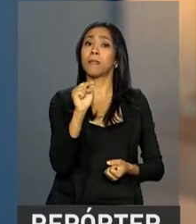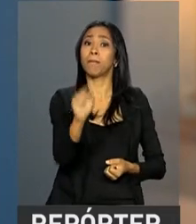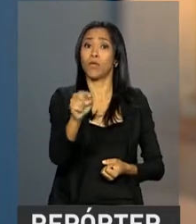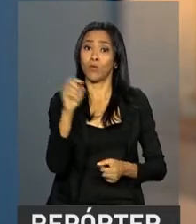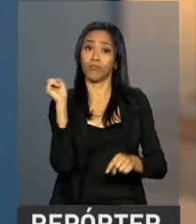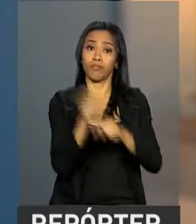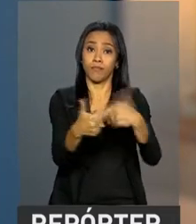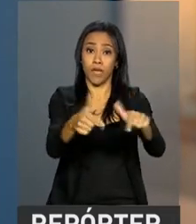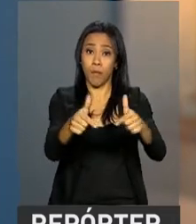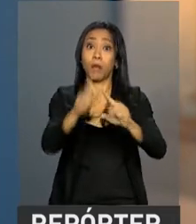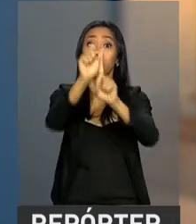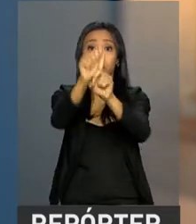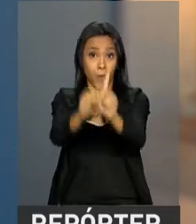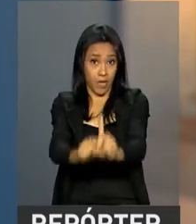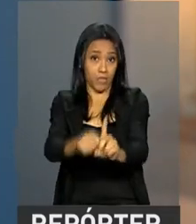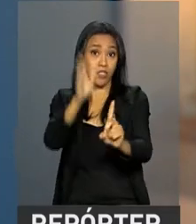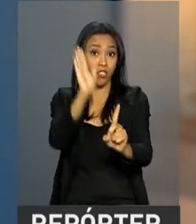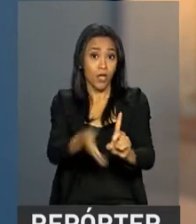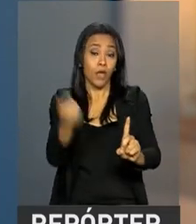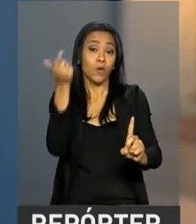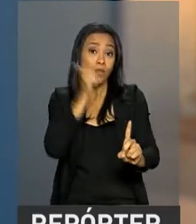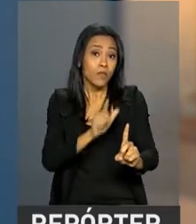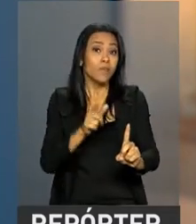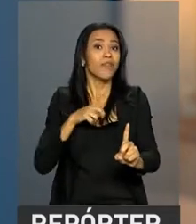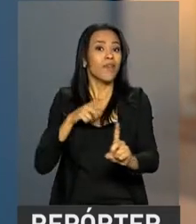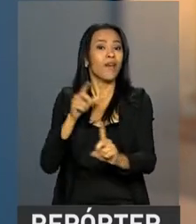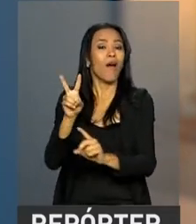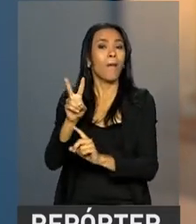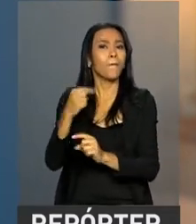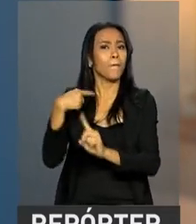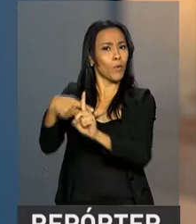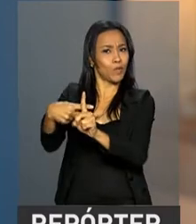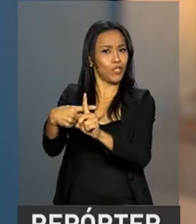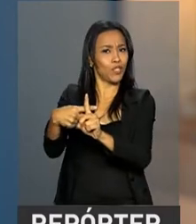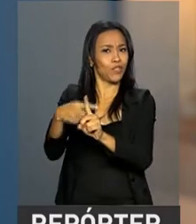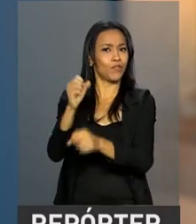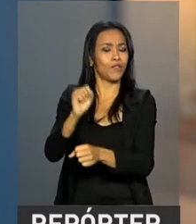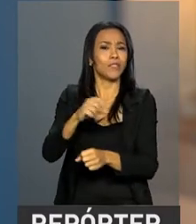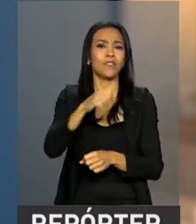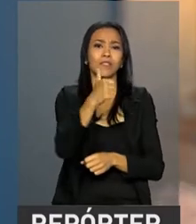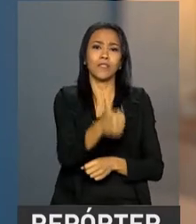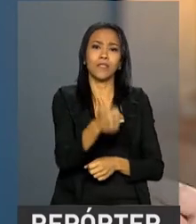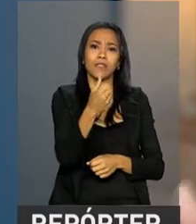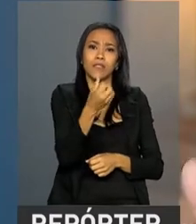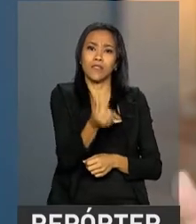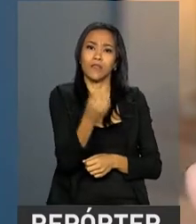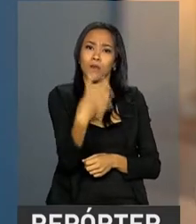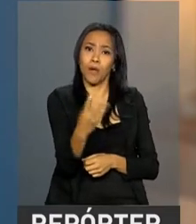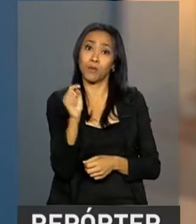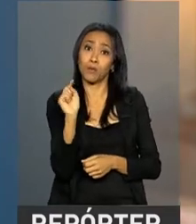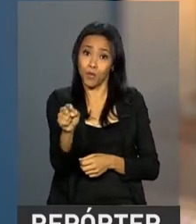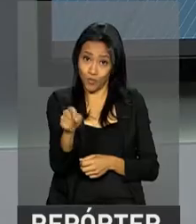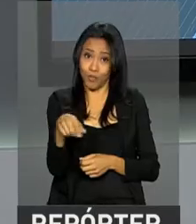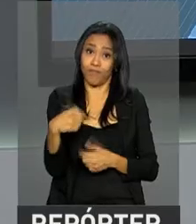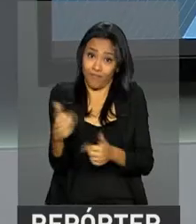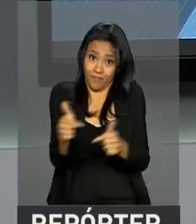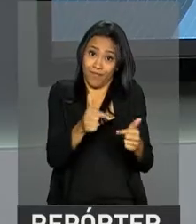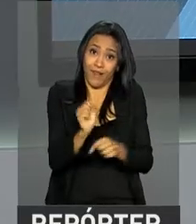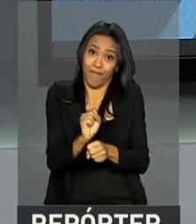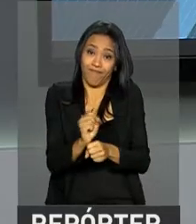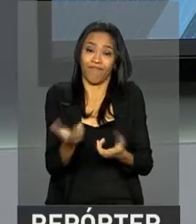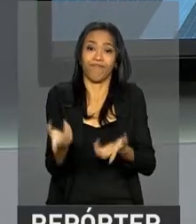trabalho por mês e já estamos com estoque positivo de 164 mil postos de trabalho